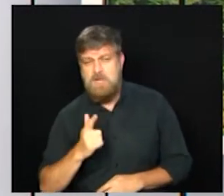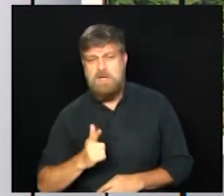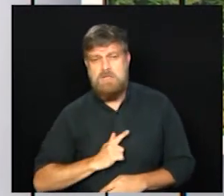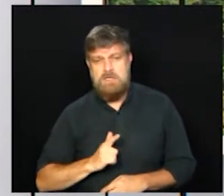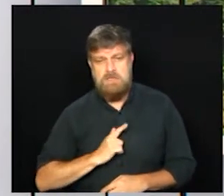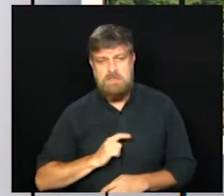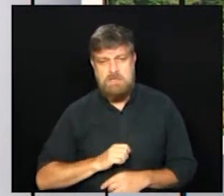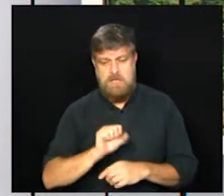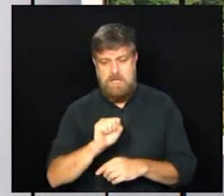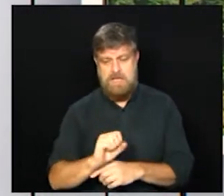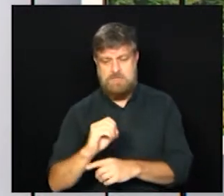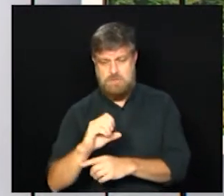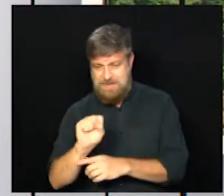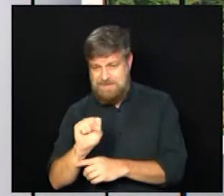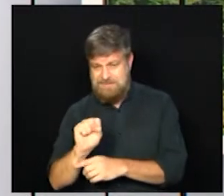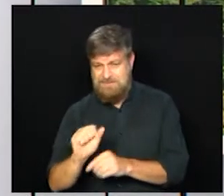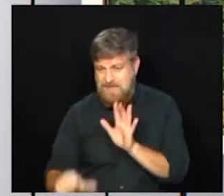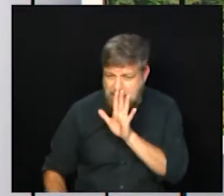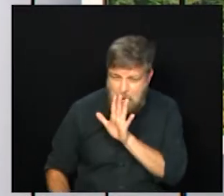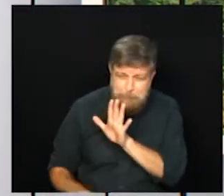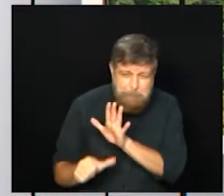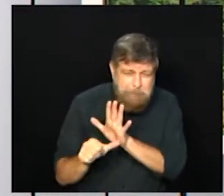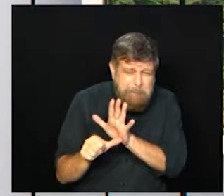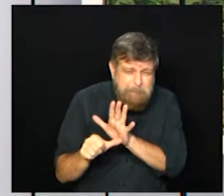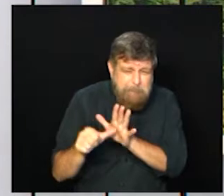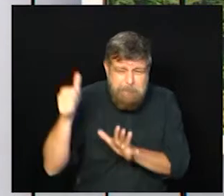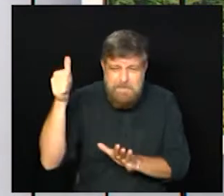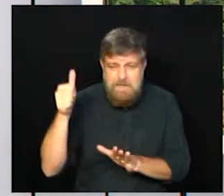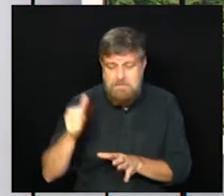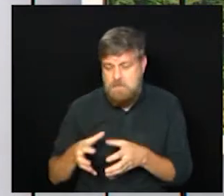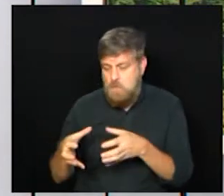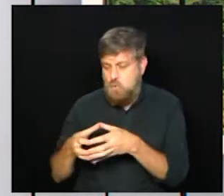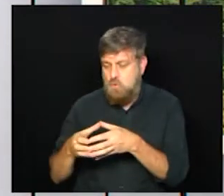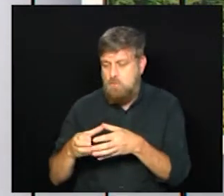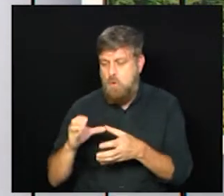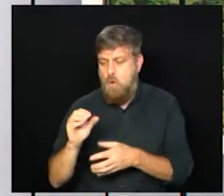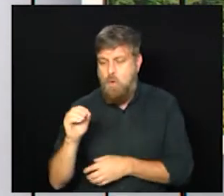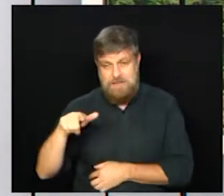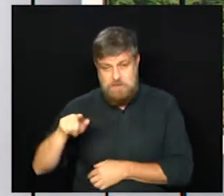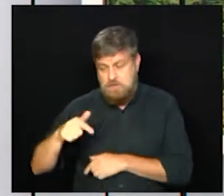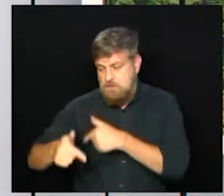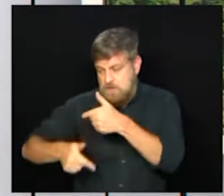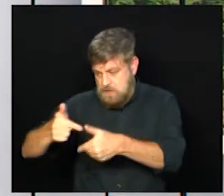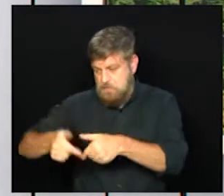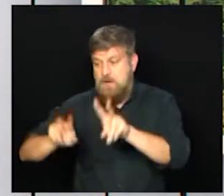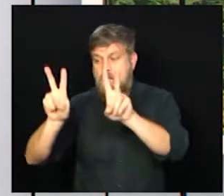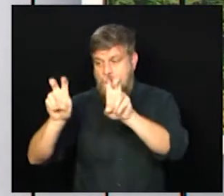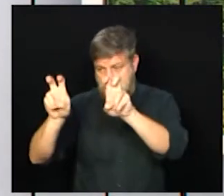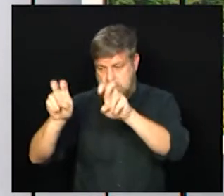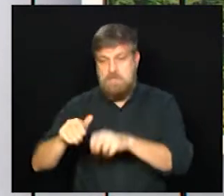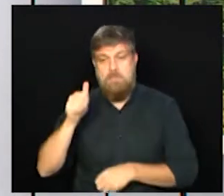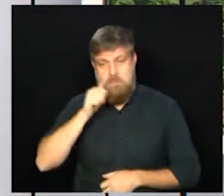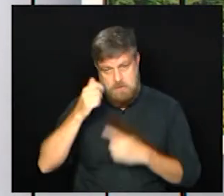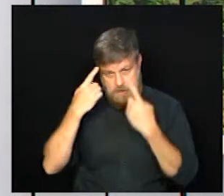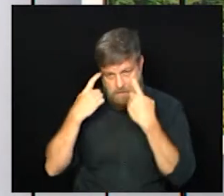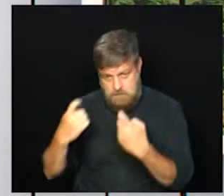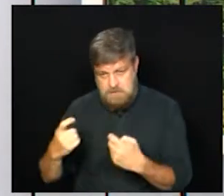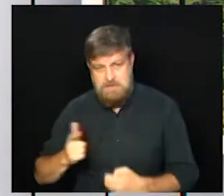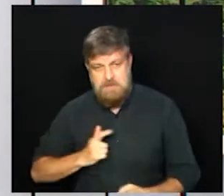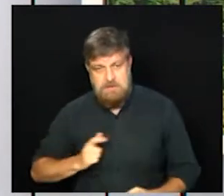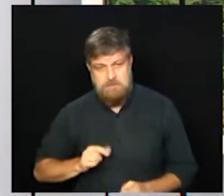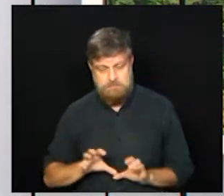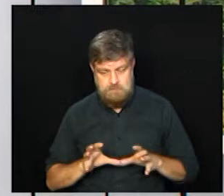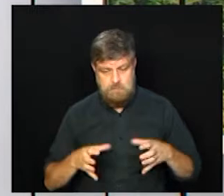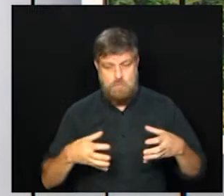o SOS, que foi uma das primeiras, né, ONGs a trabalhar com as questões de violência. Nós temos vários